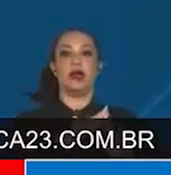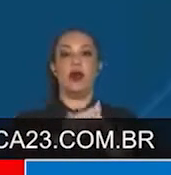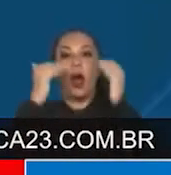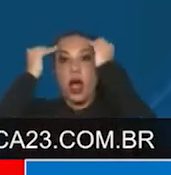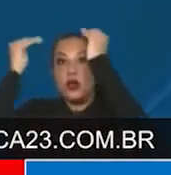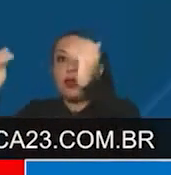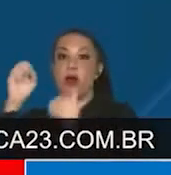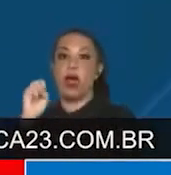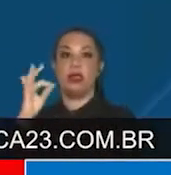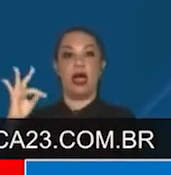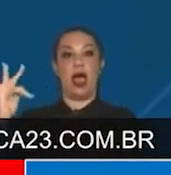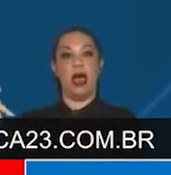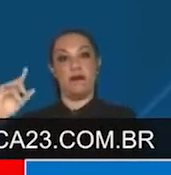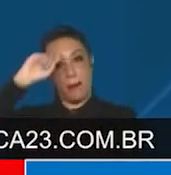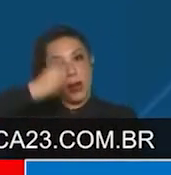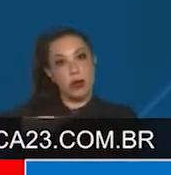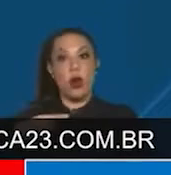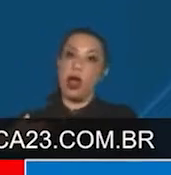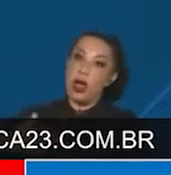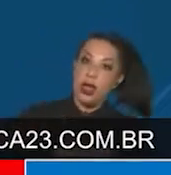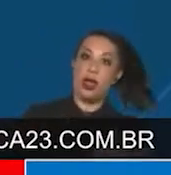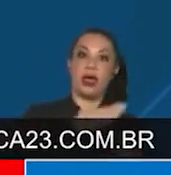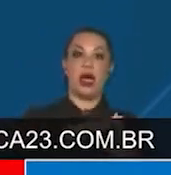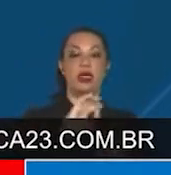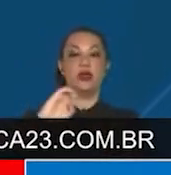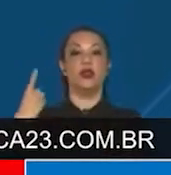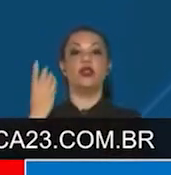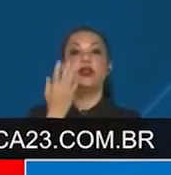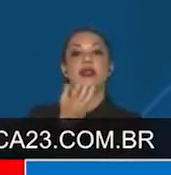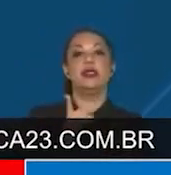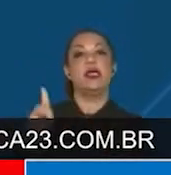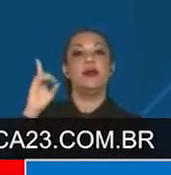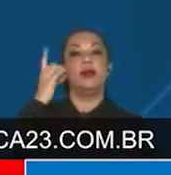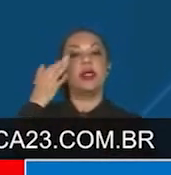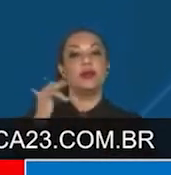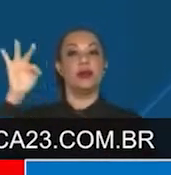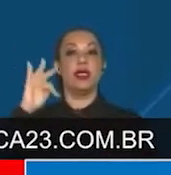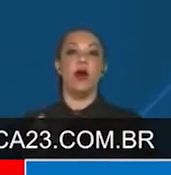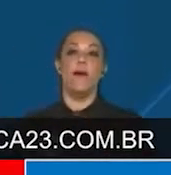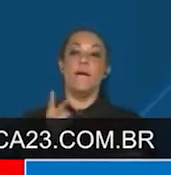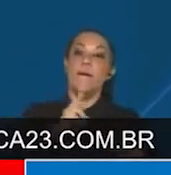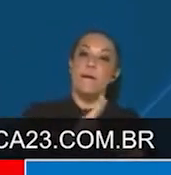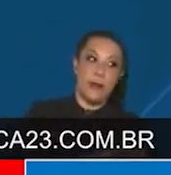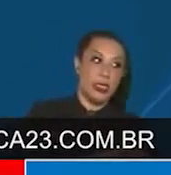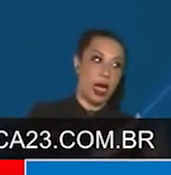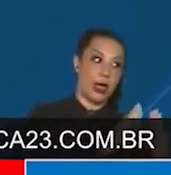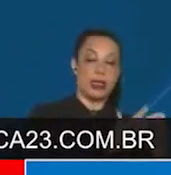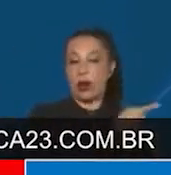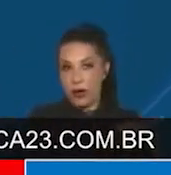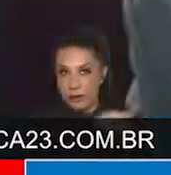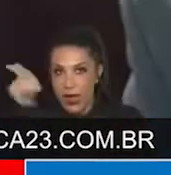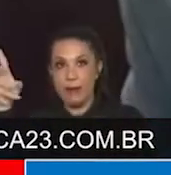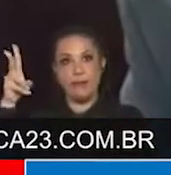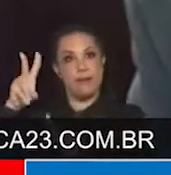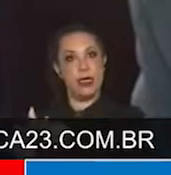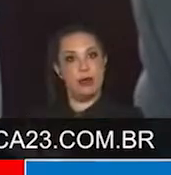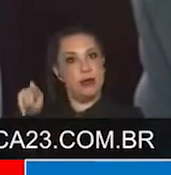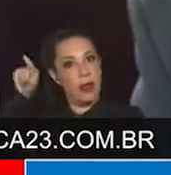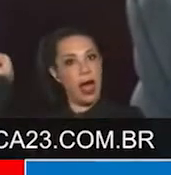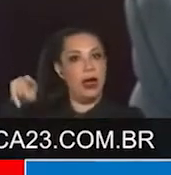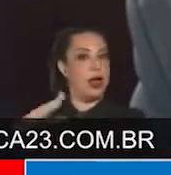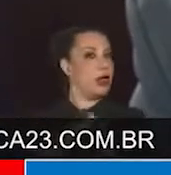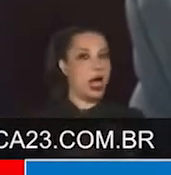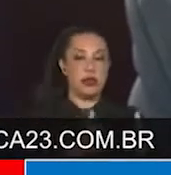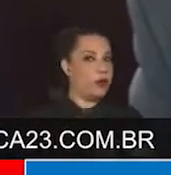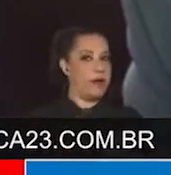a determinação do Supremo Tribunal Federal de conversão da prisão domiciliar em regime fechado na decisão